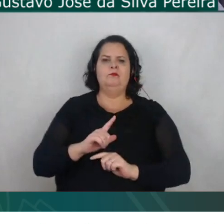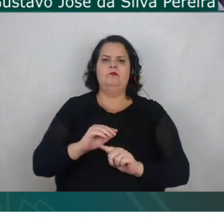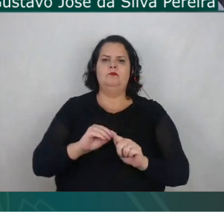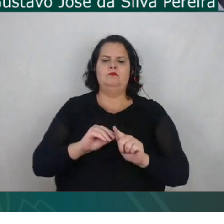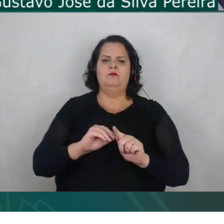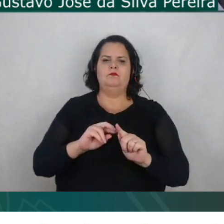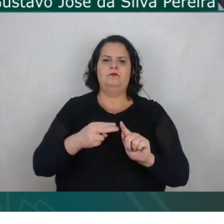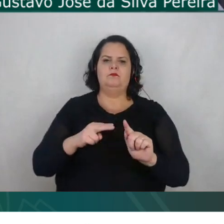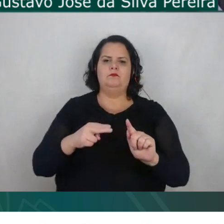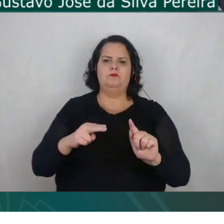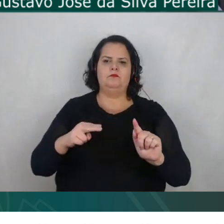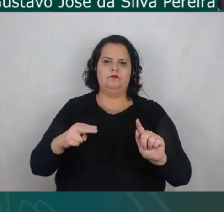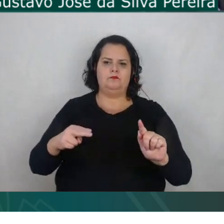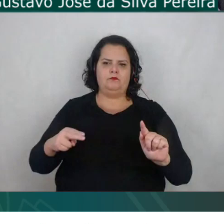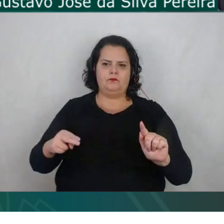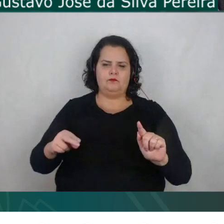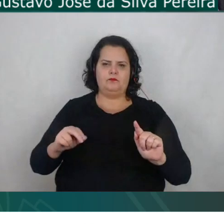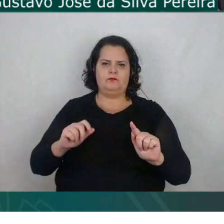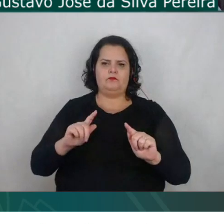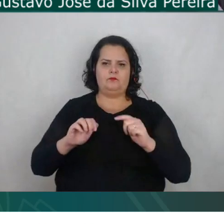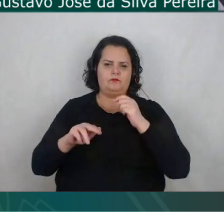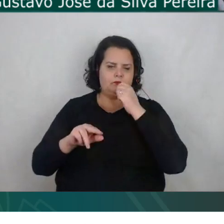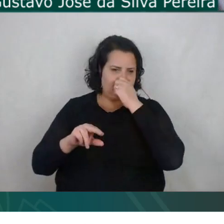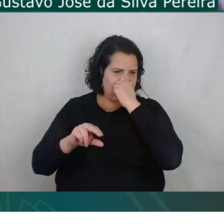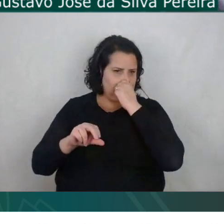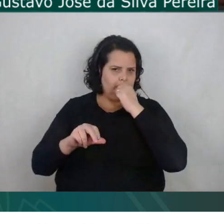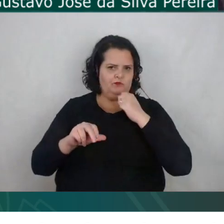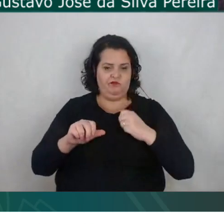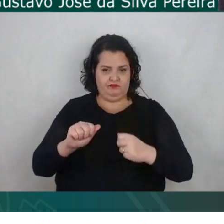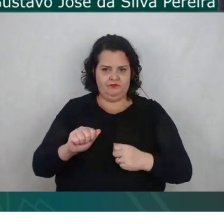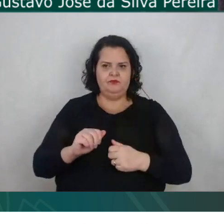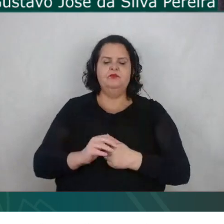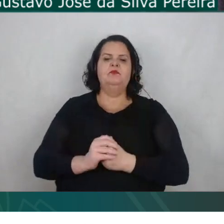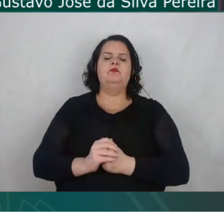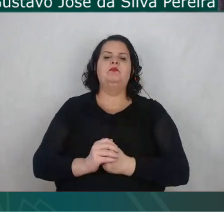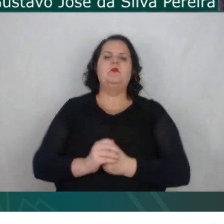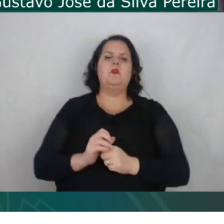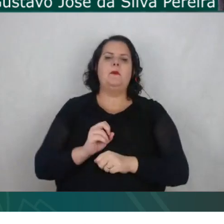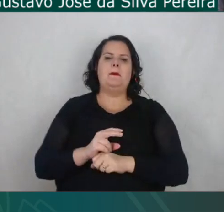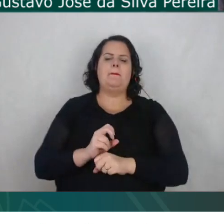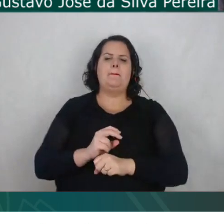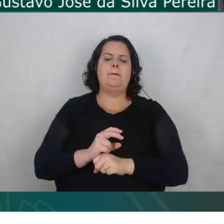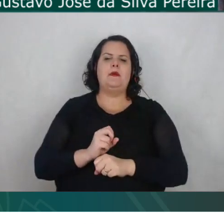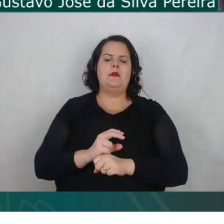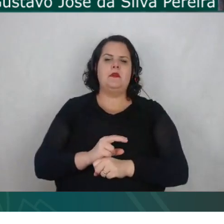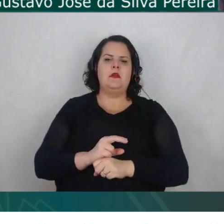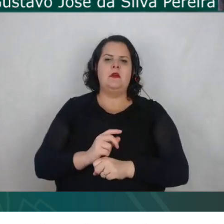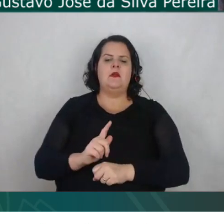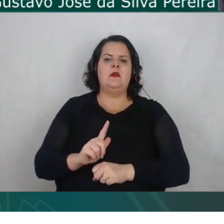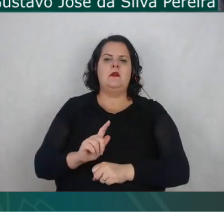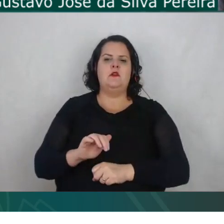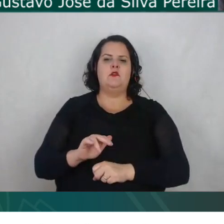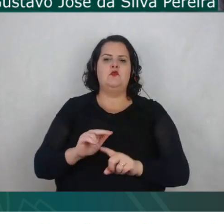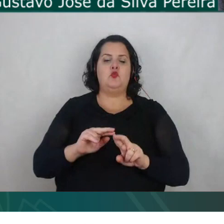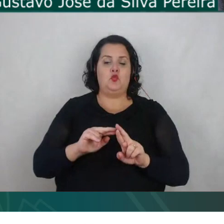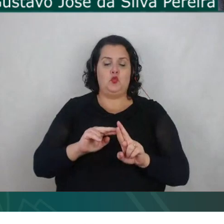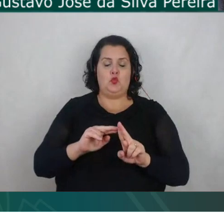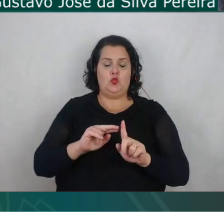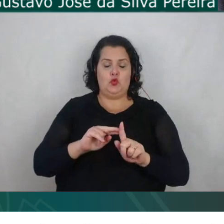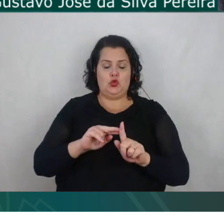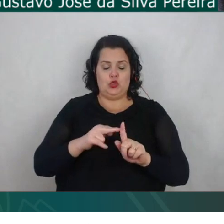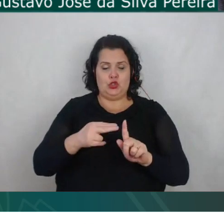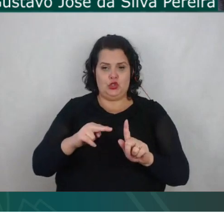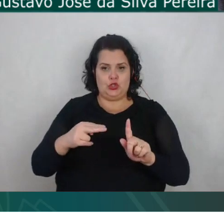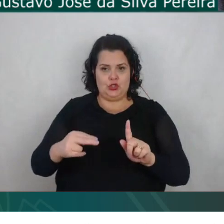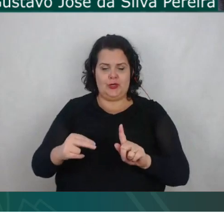esse gene N, ou essa proteína N é a proteína do